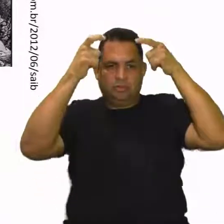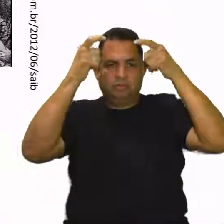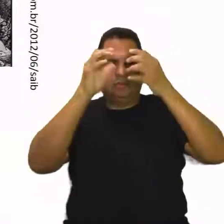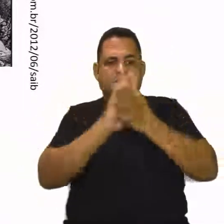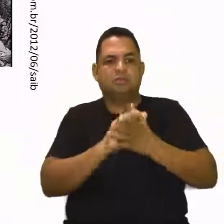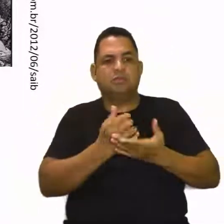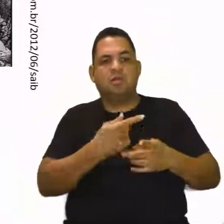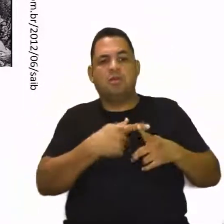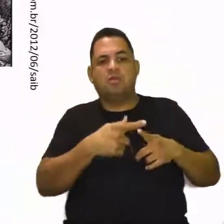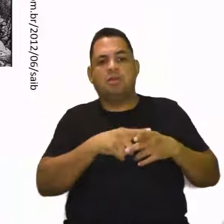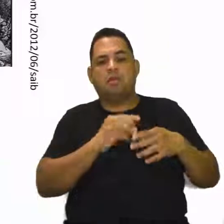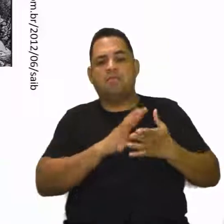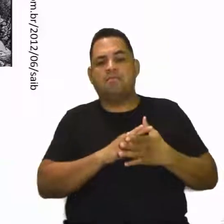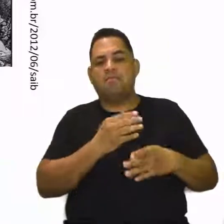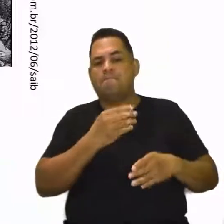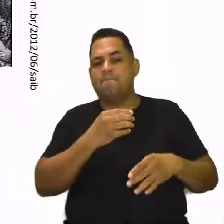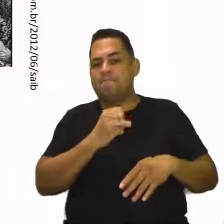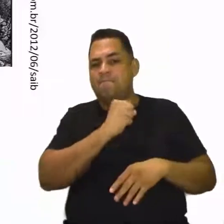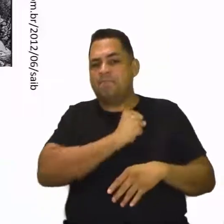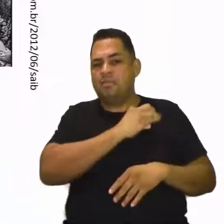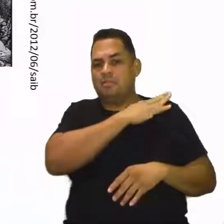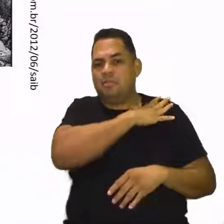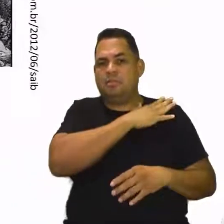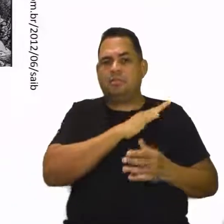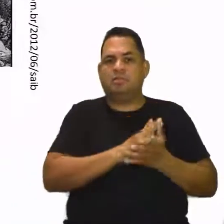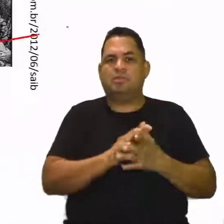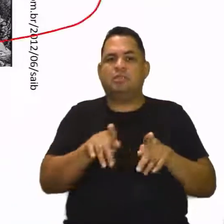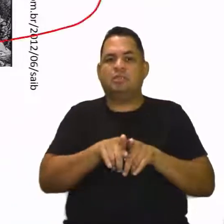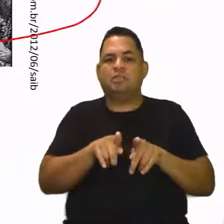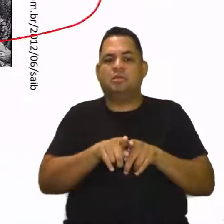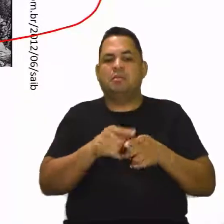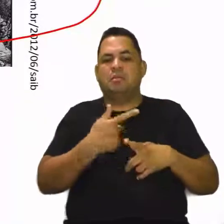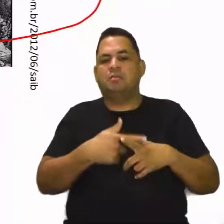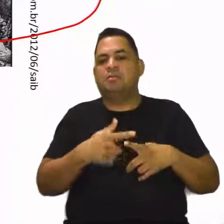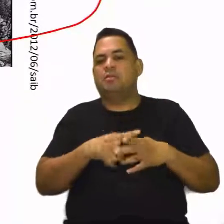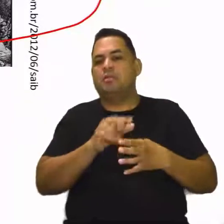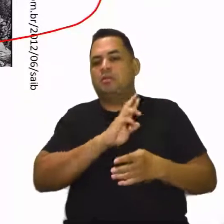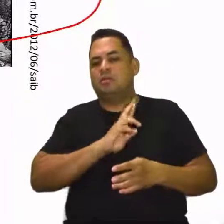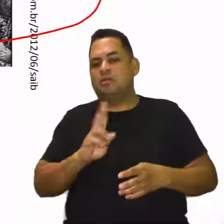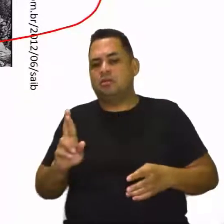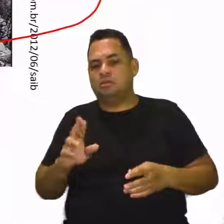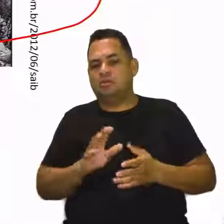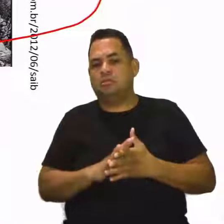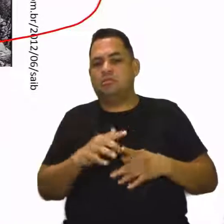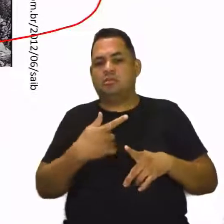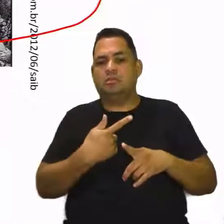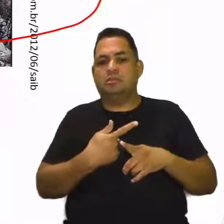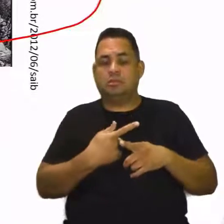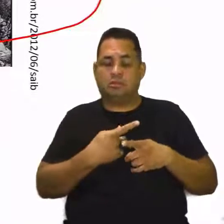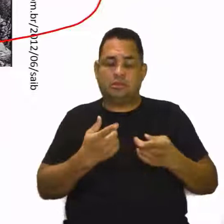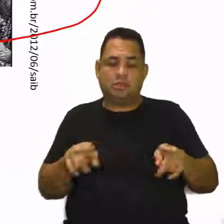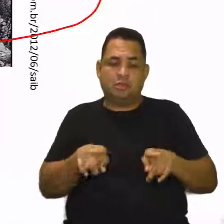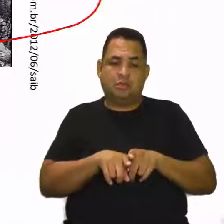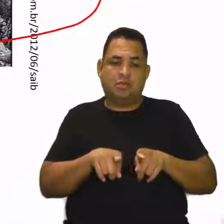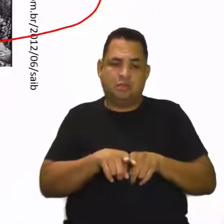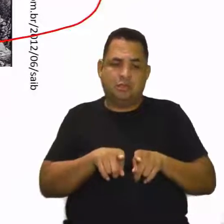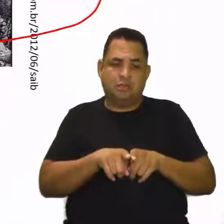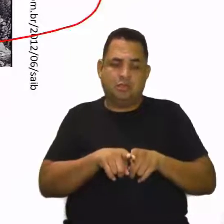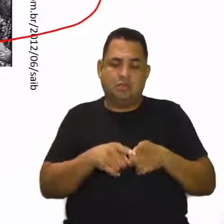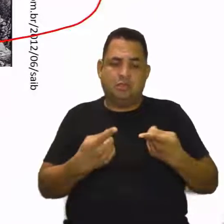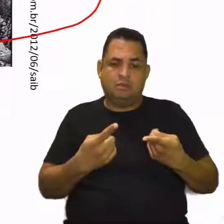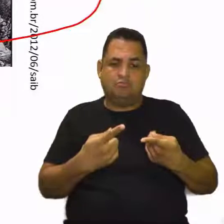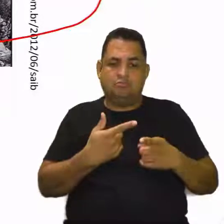questão militar, certo? Eu tenho a questão religiosa e eu tenho a questão